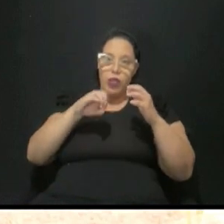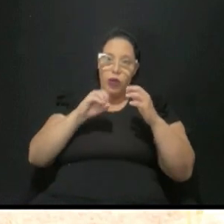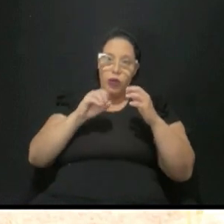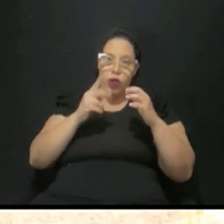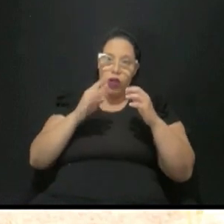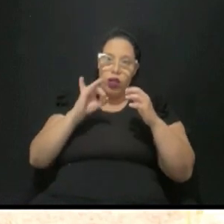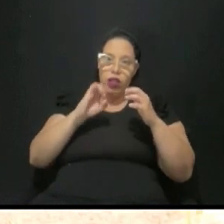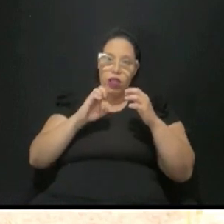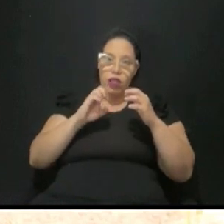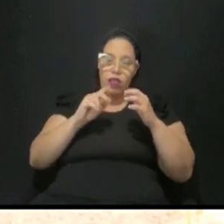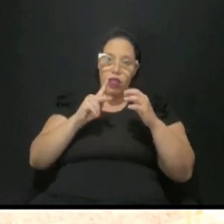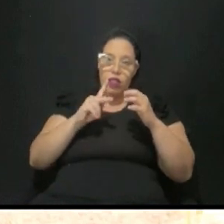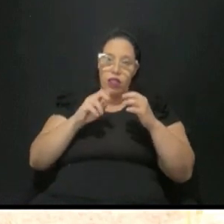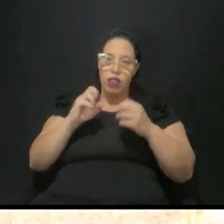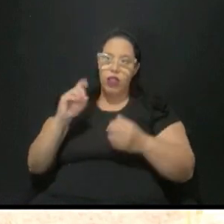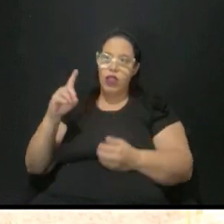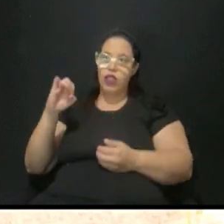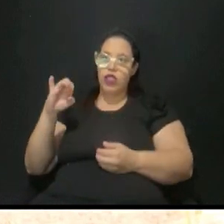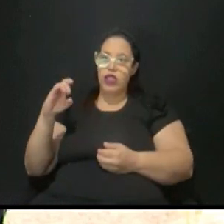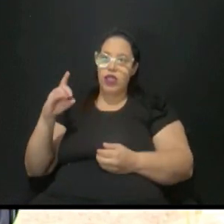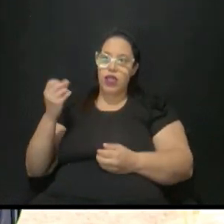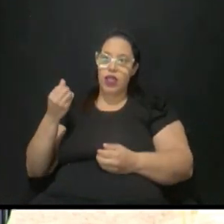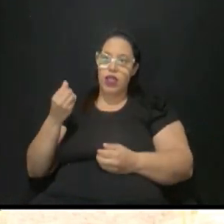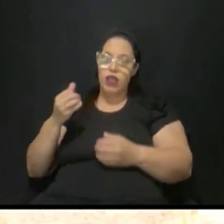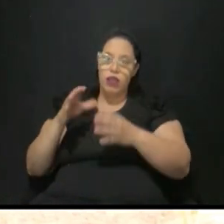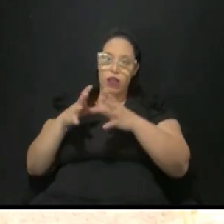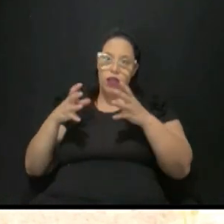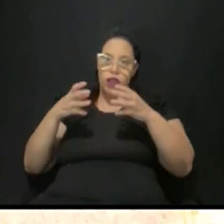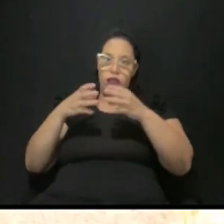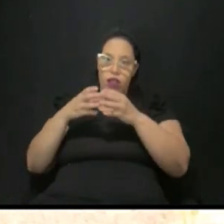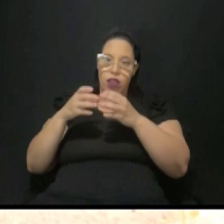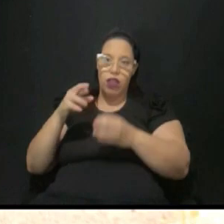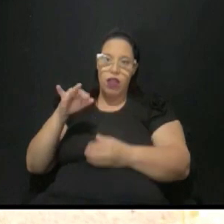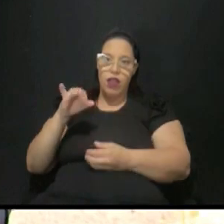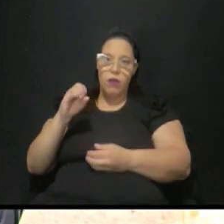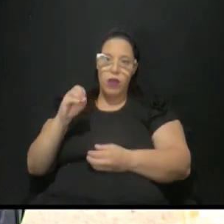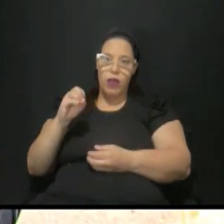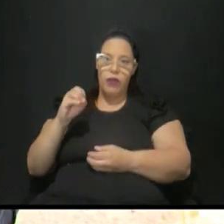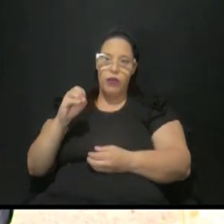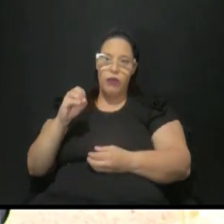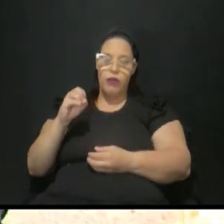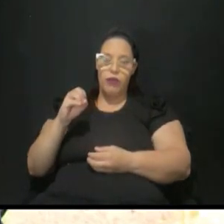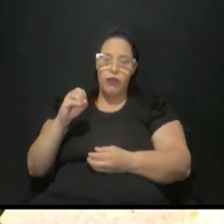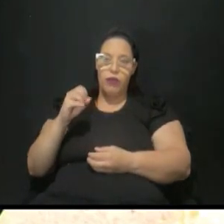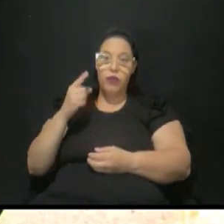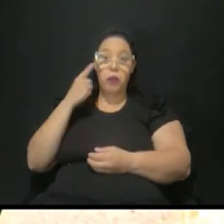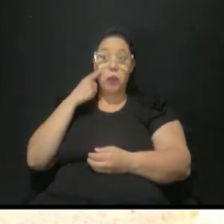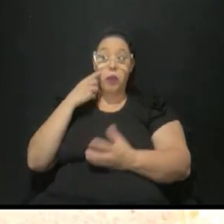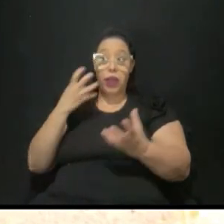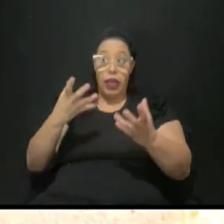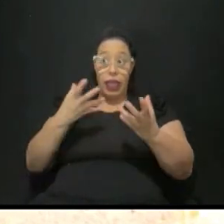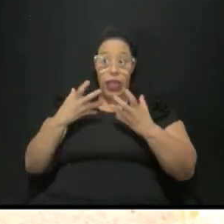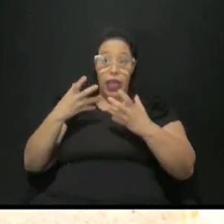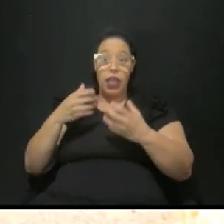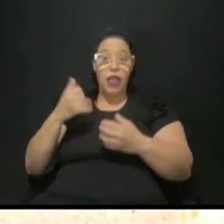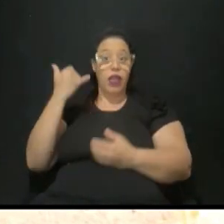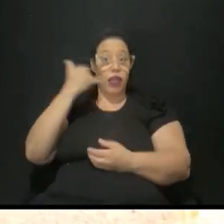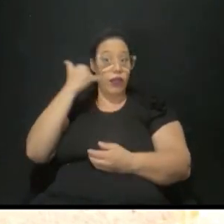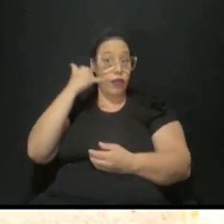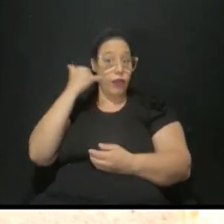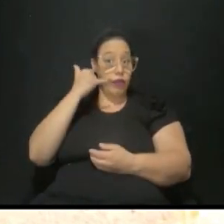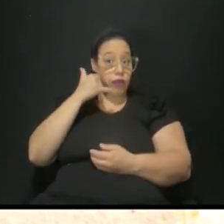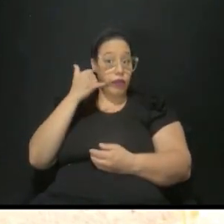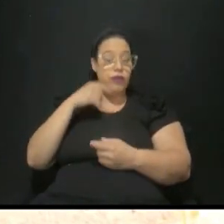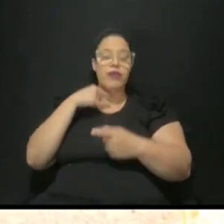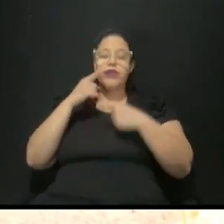6 vai ser na Praça de Esportes Emil Rached. Para você que ficou interessado, tem o telefone aí para você tirar todas as